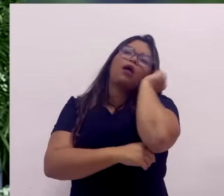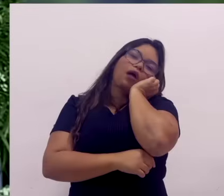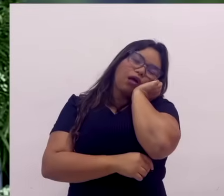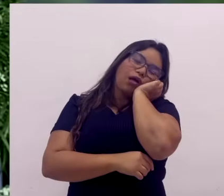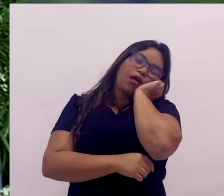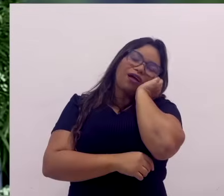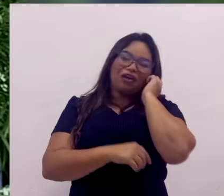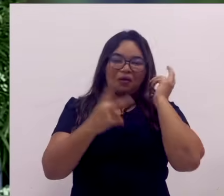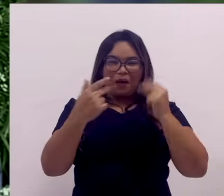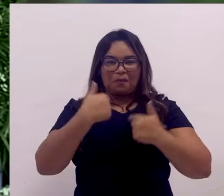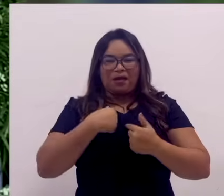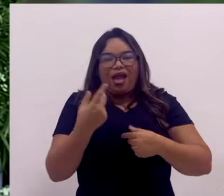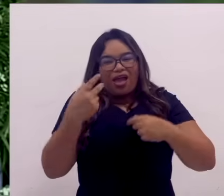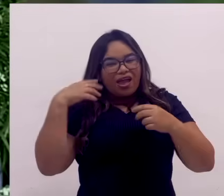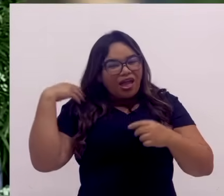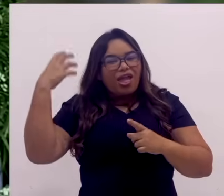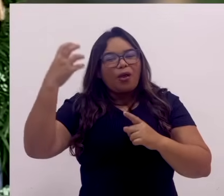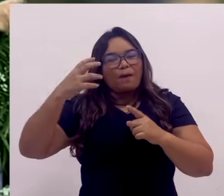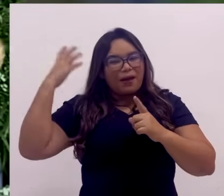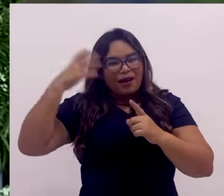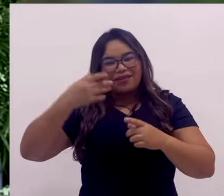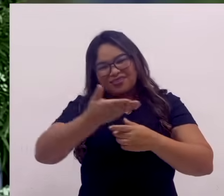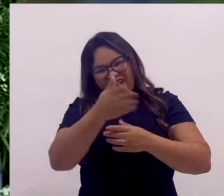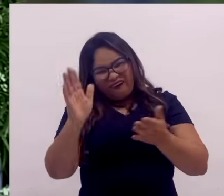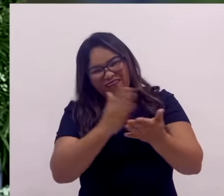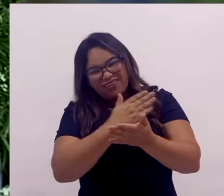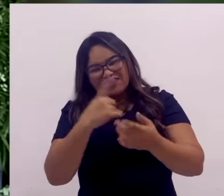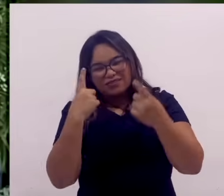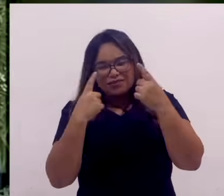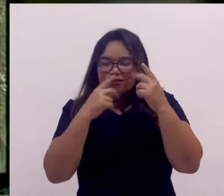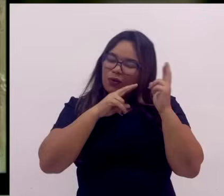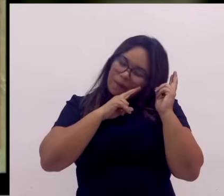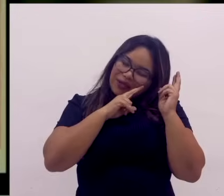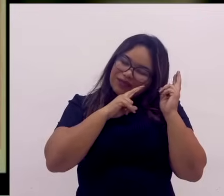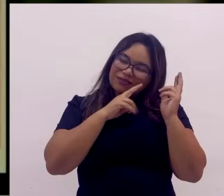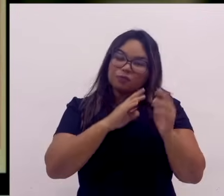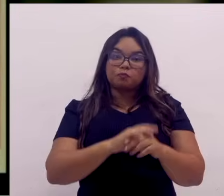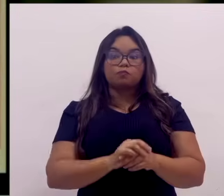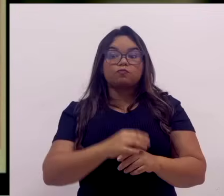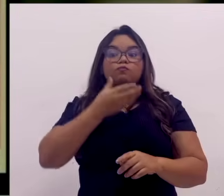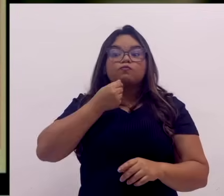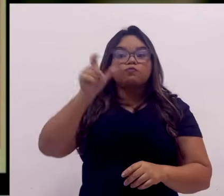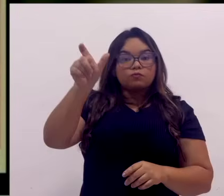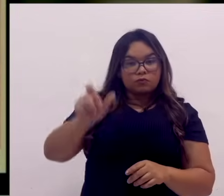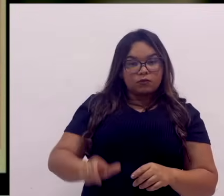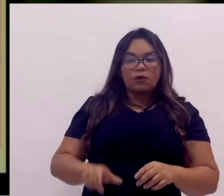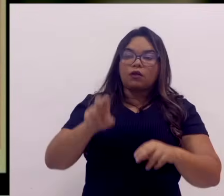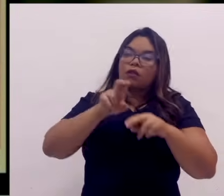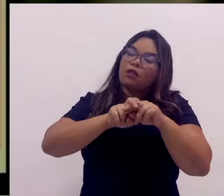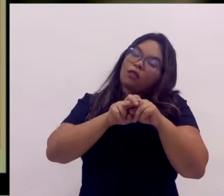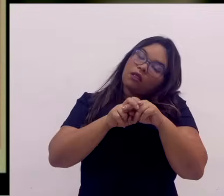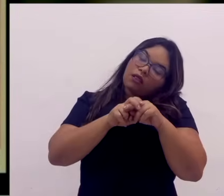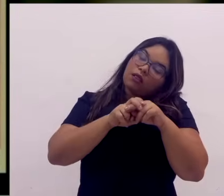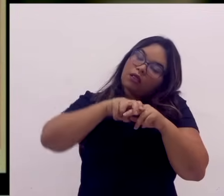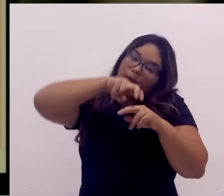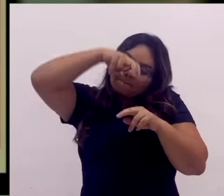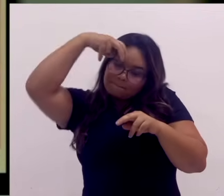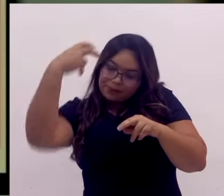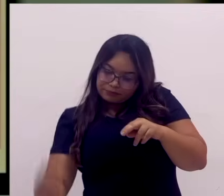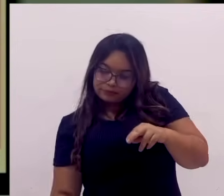estou falando. Mas ele caiu da janela e quebrou o pescoço. E Paulo fez um milagre, orou por ele e ele